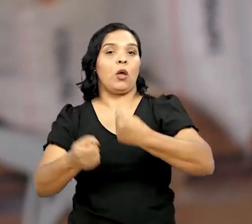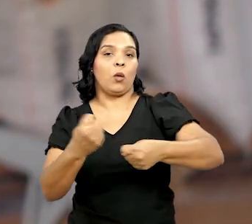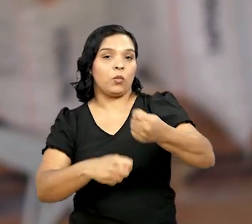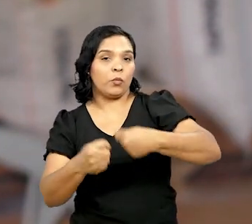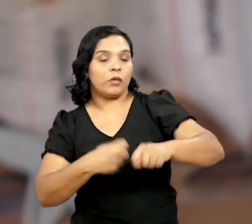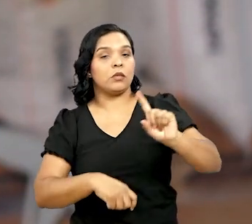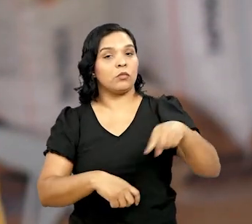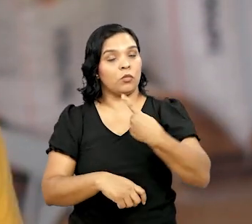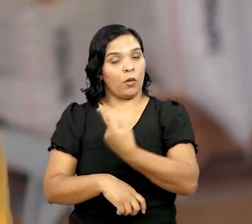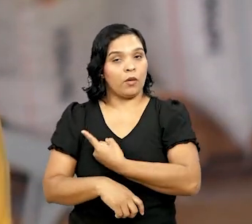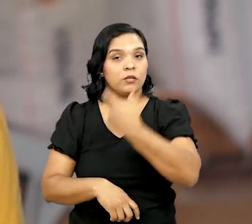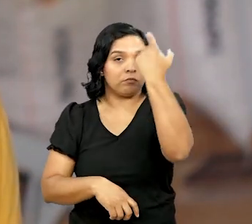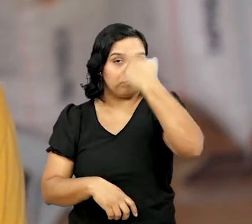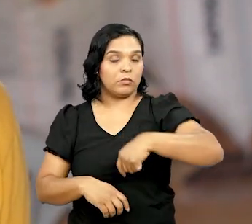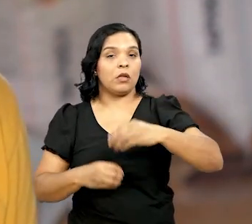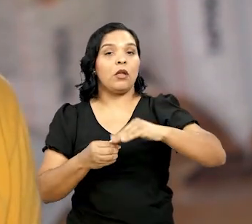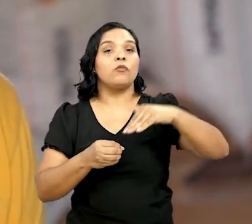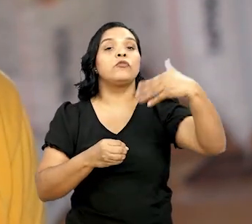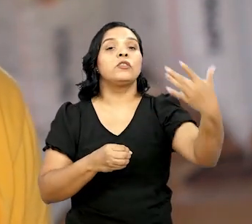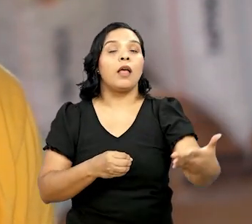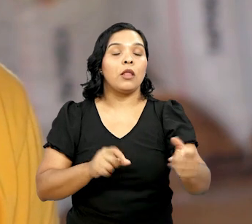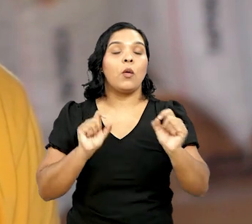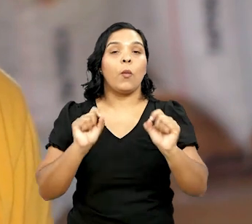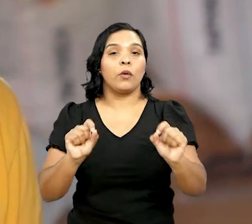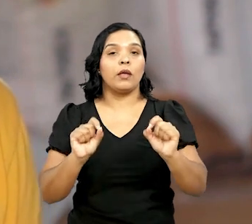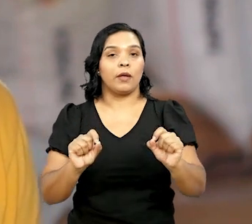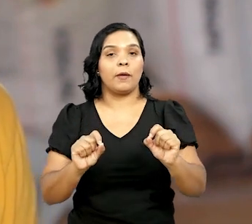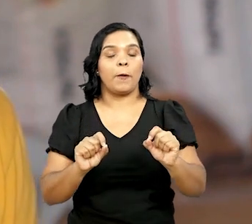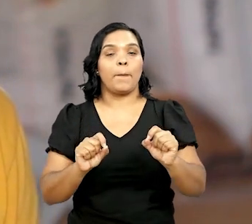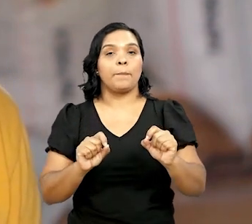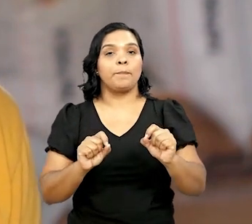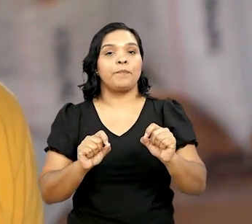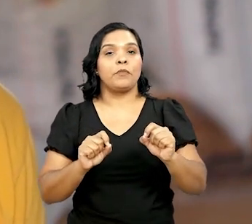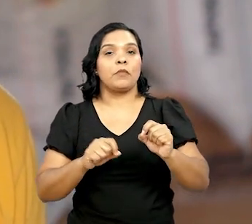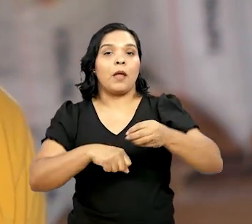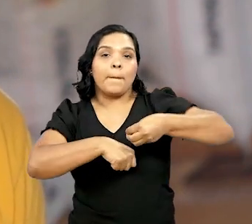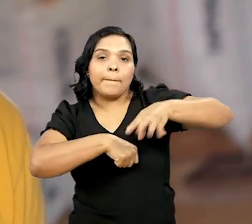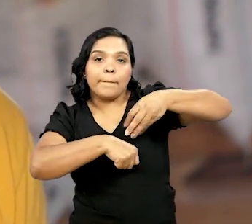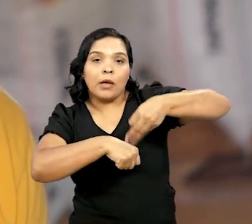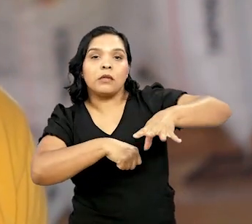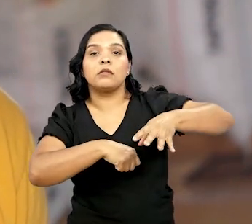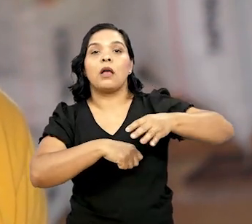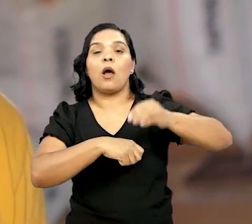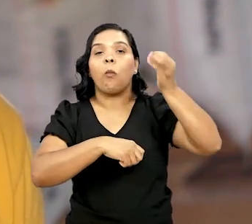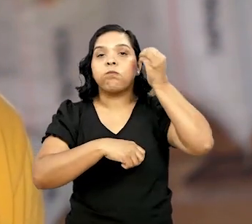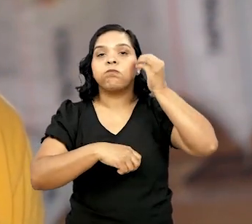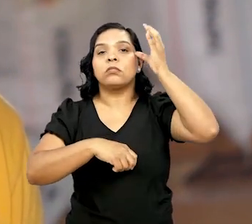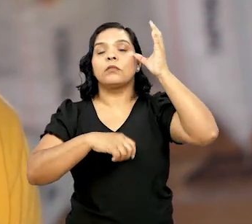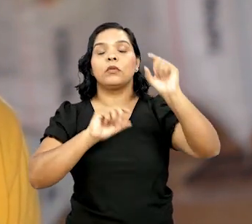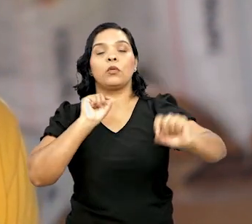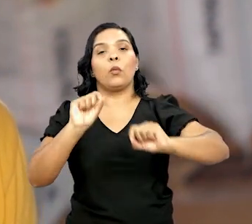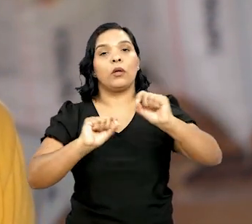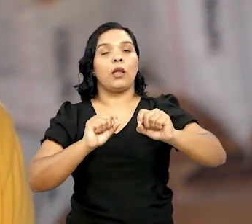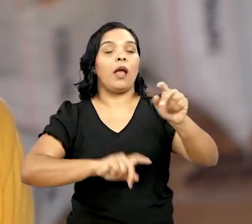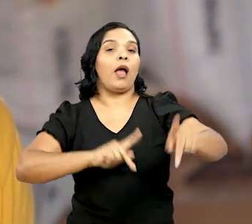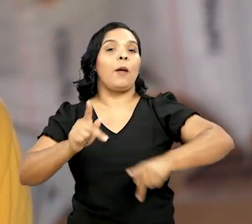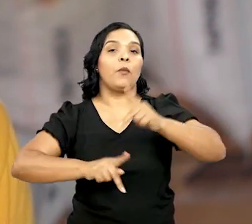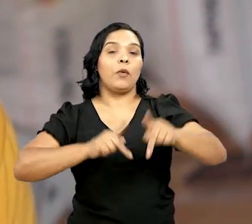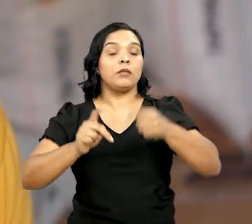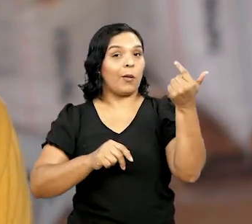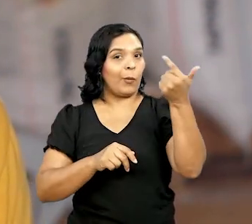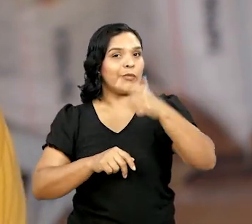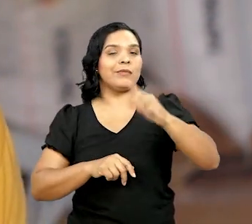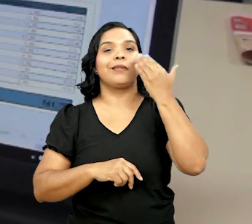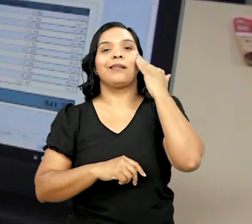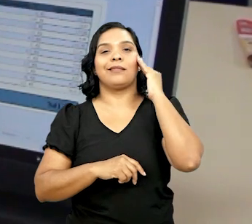futuros economistas, e o externo a gente passa esse conhecimento de forma que a população